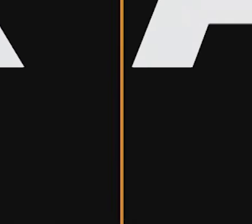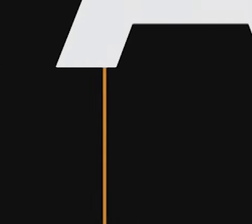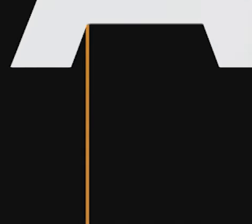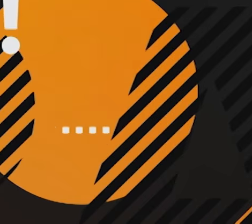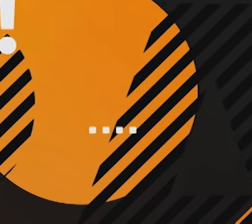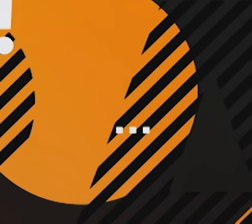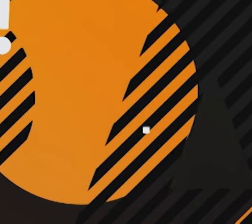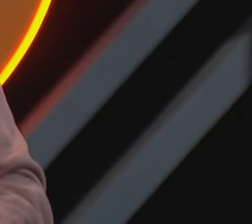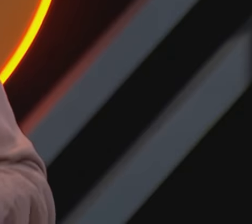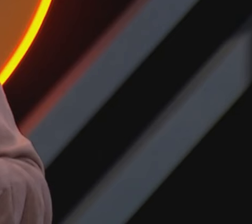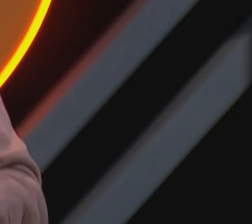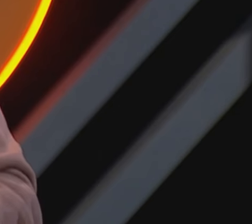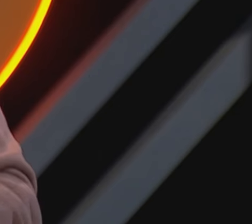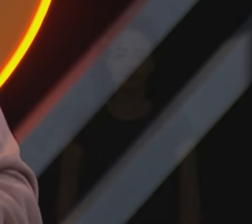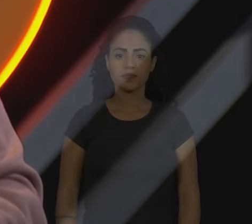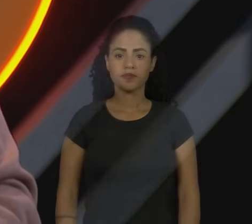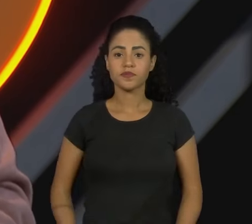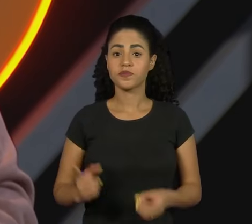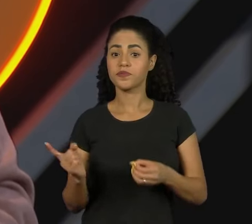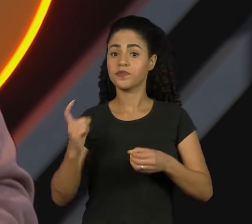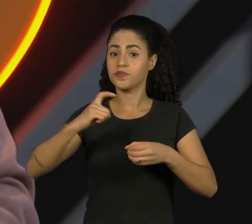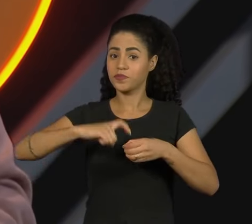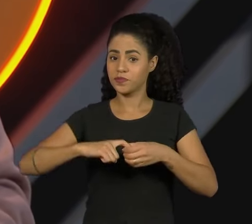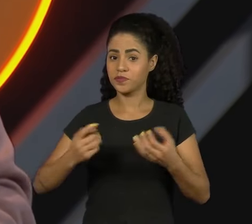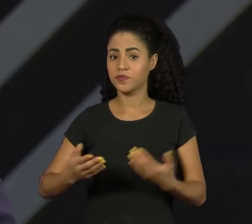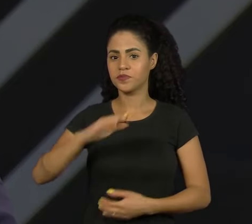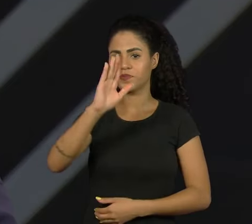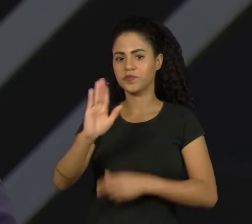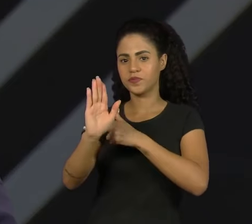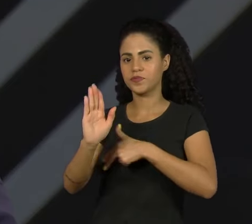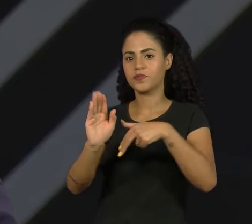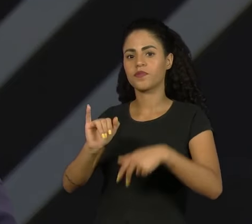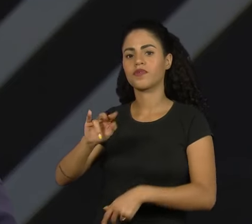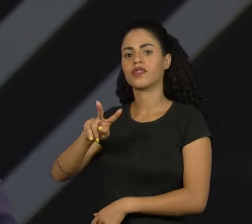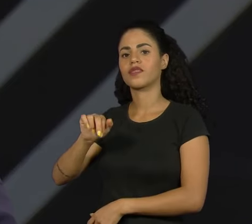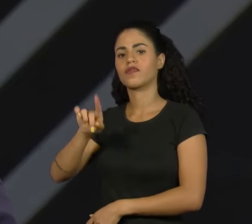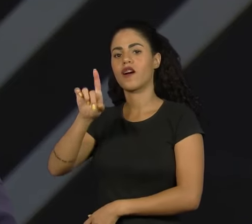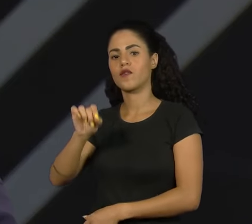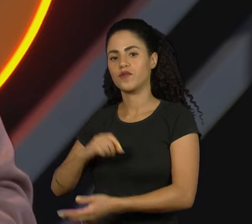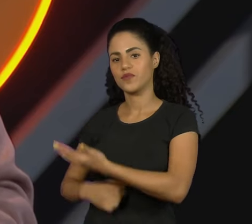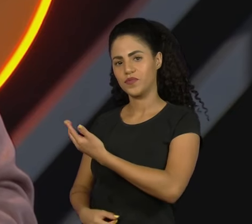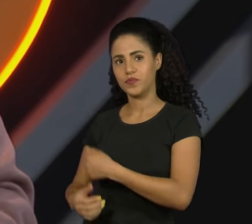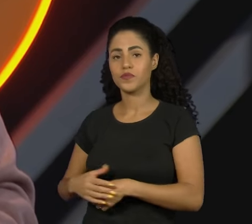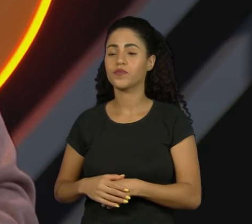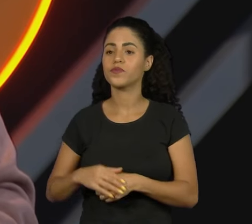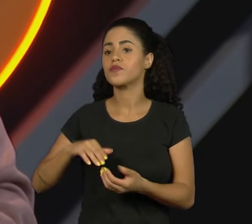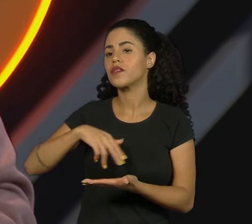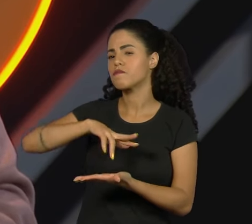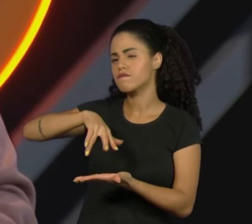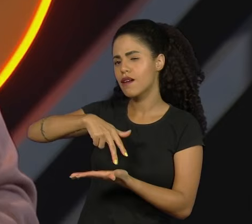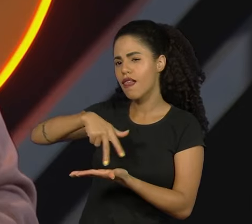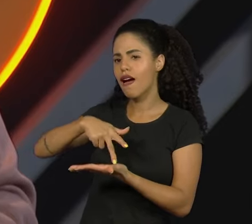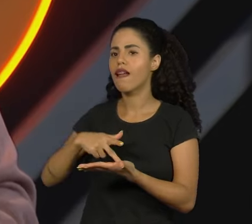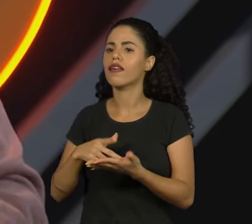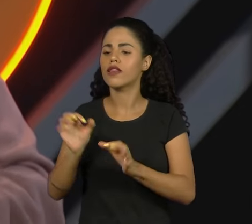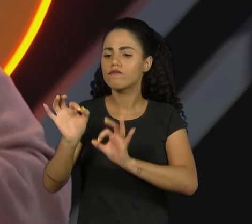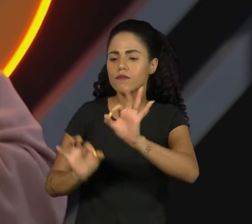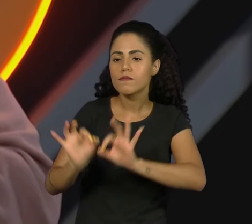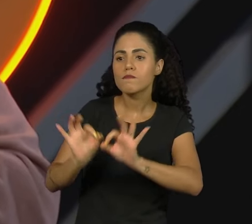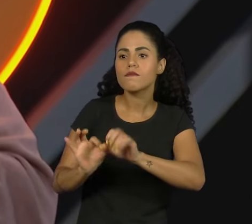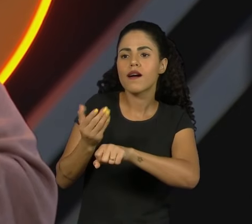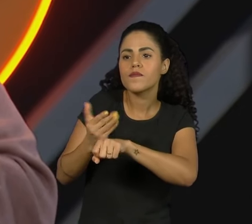Estamos de volta com Ivaldo Bertazzo, bailarino, coreógrafo